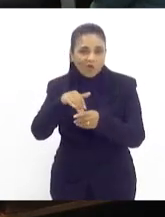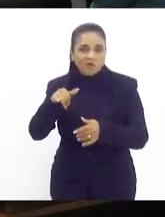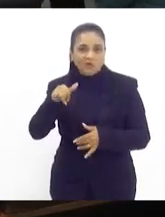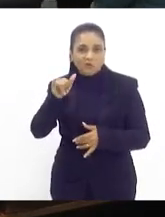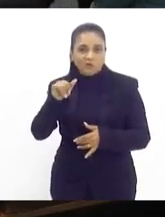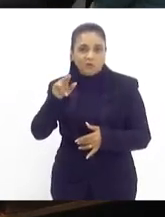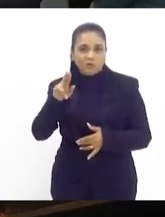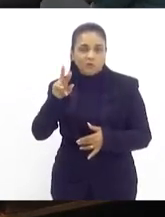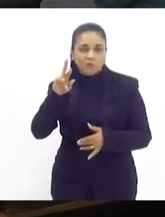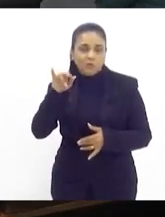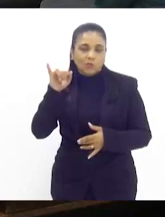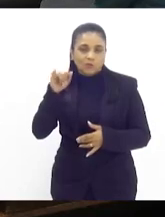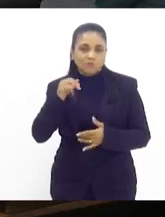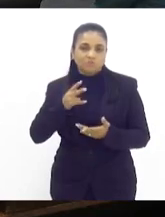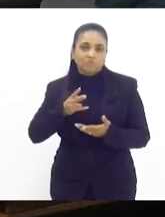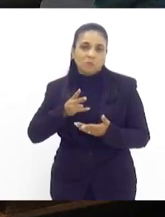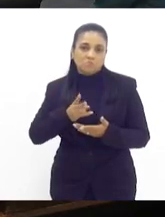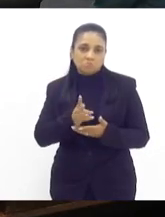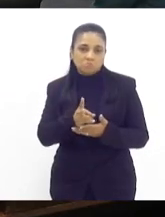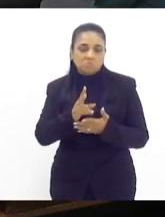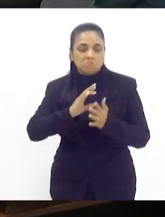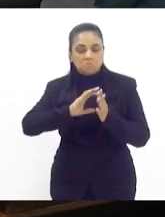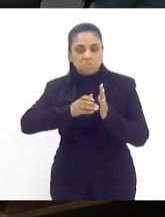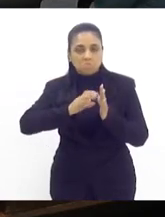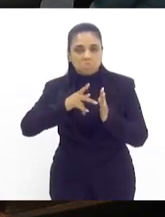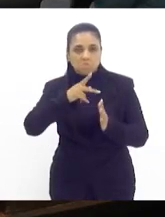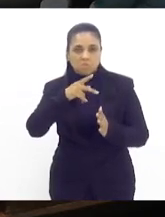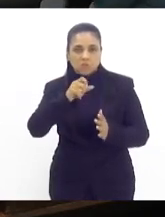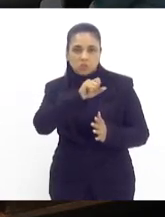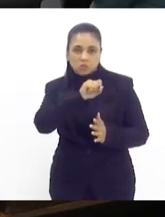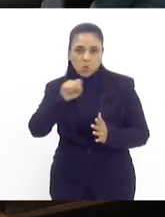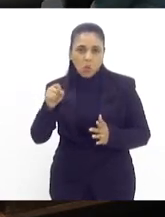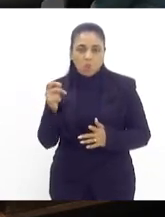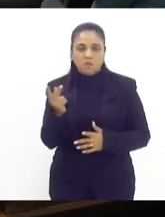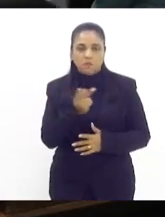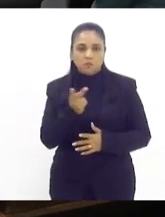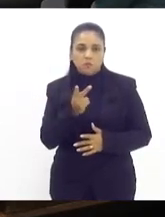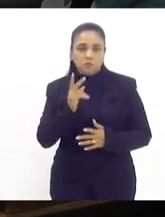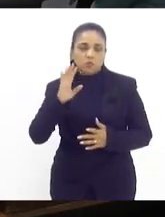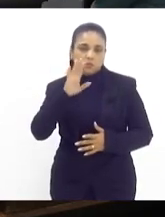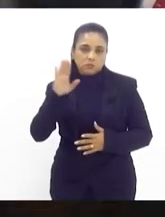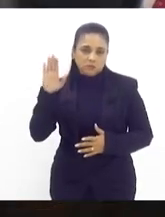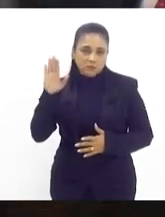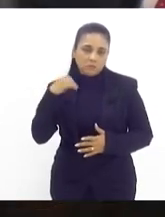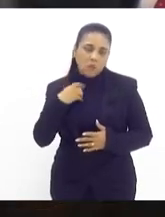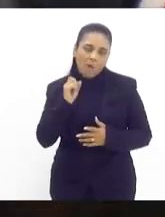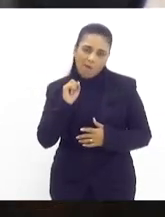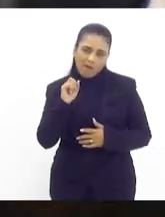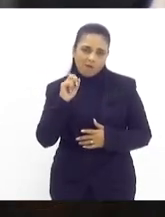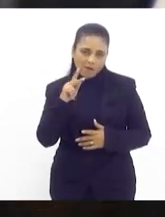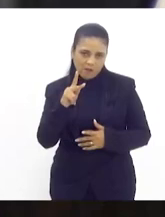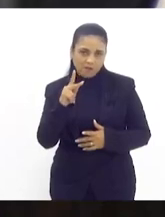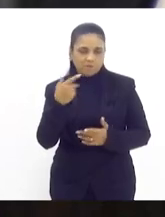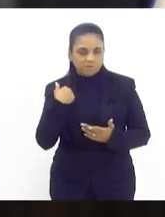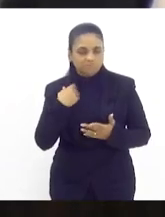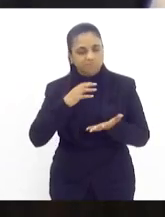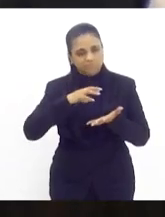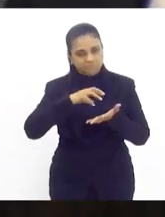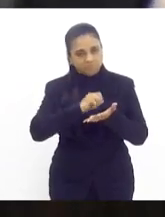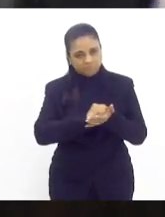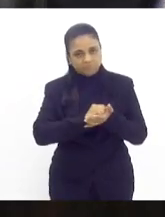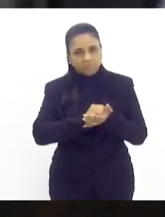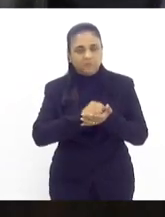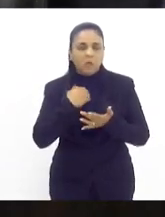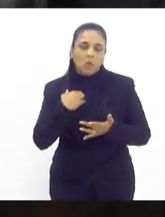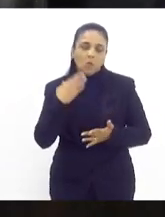PSOL, segue a abstenção para ambos os candidatos. Ok. Registrando aqui, eu